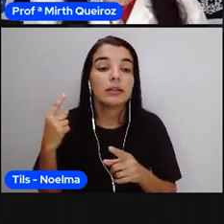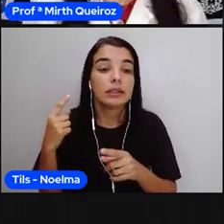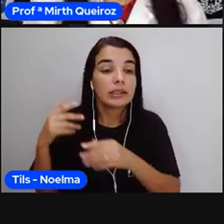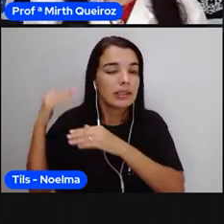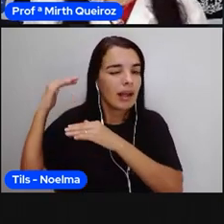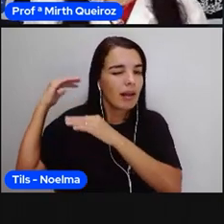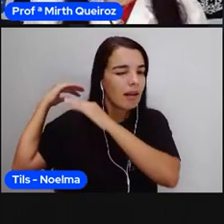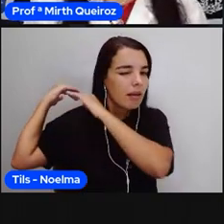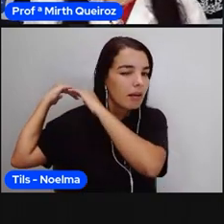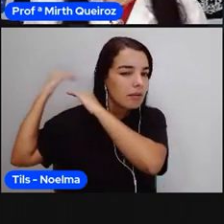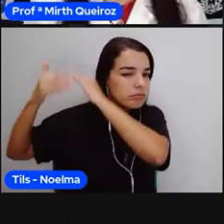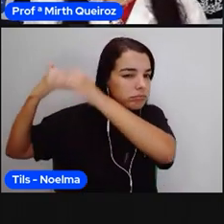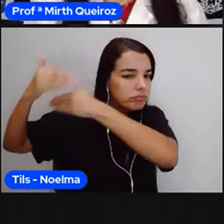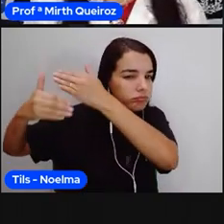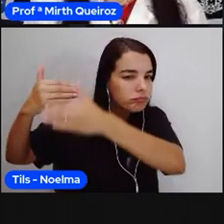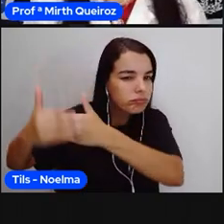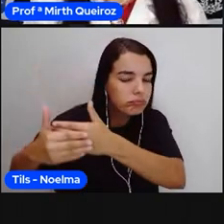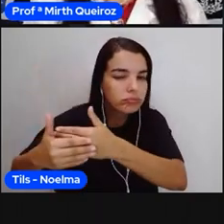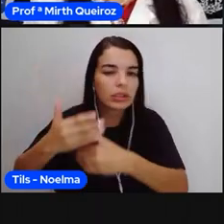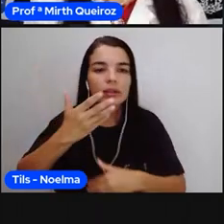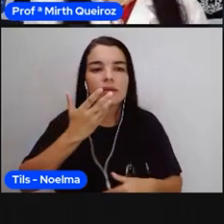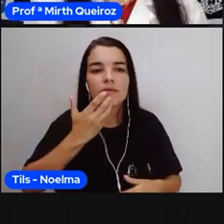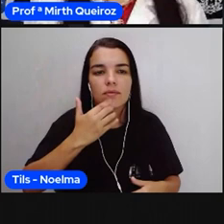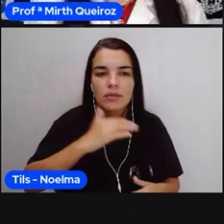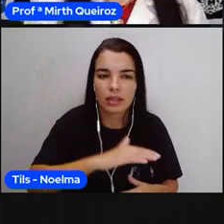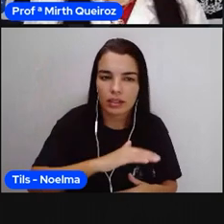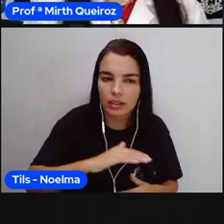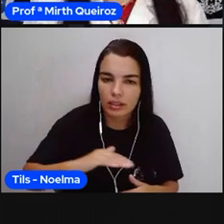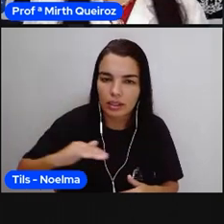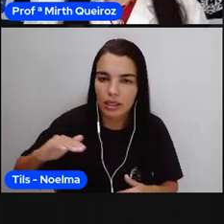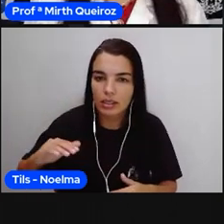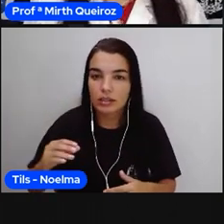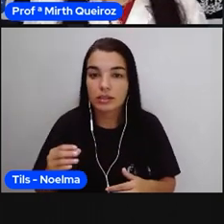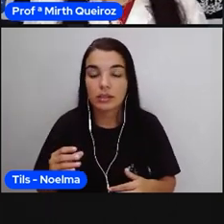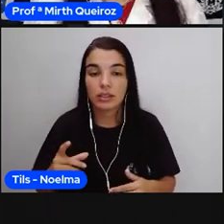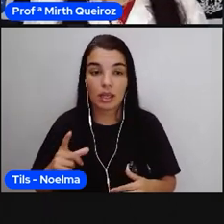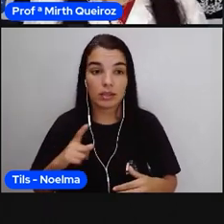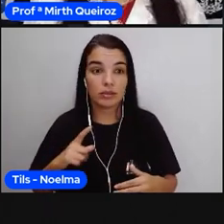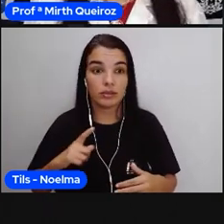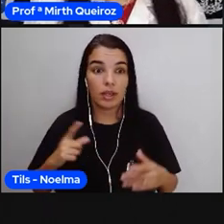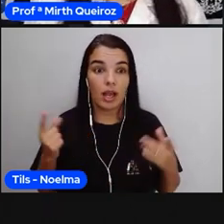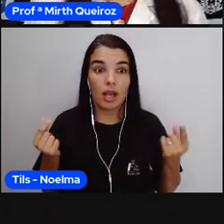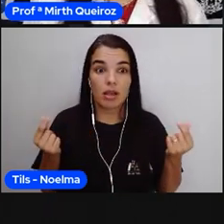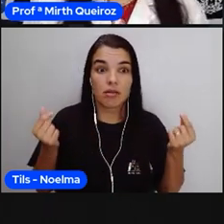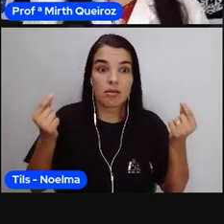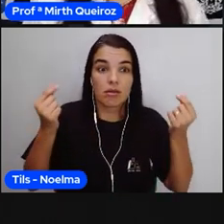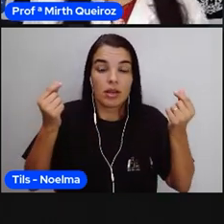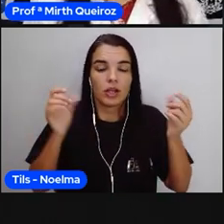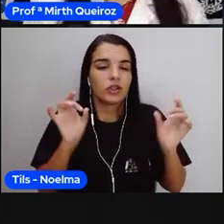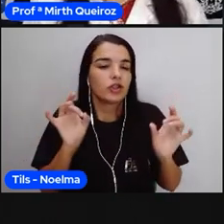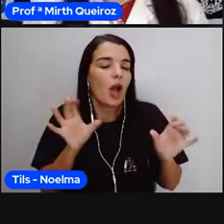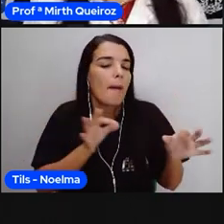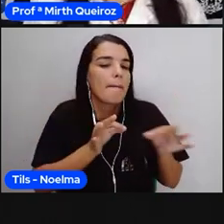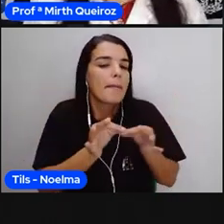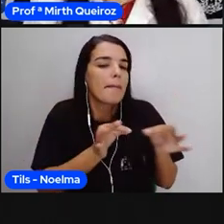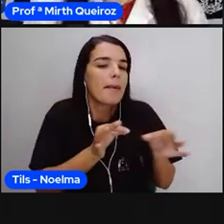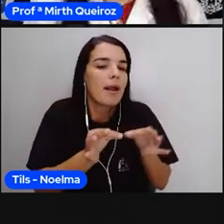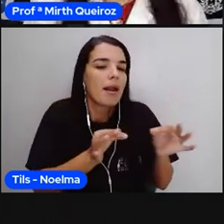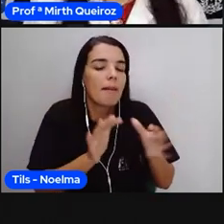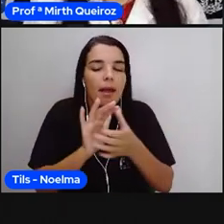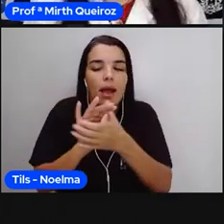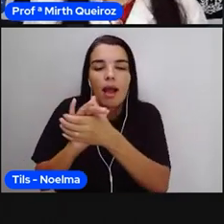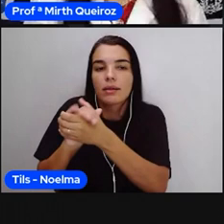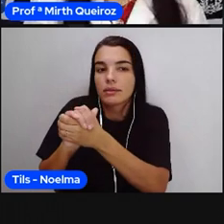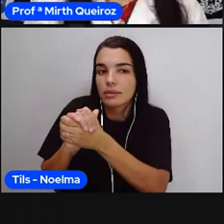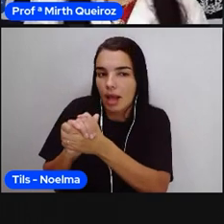naquela época, essas crianças também elas eram preparadas para o casamento, né? Tinham acesso à